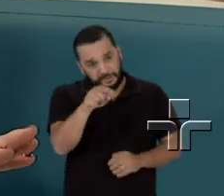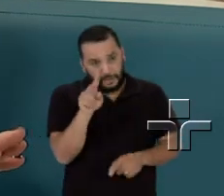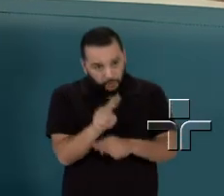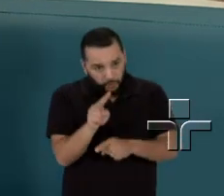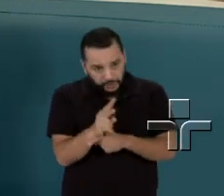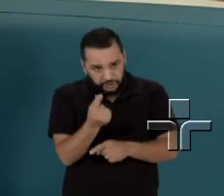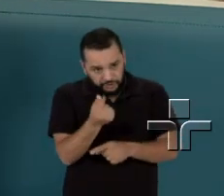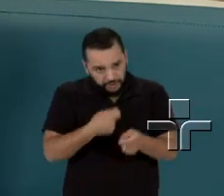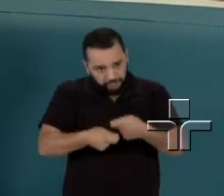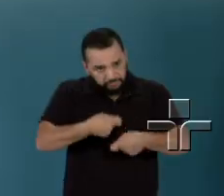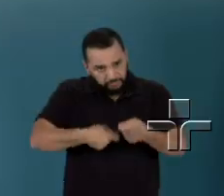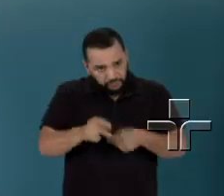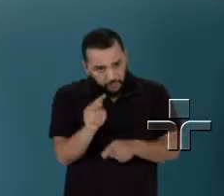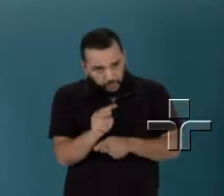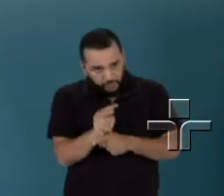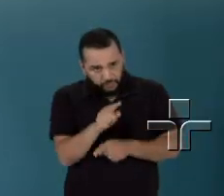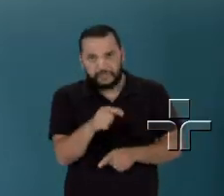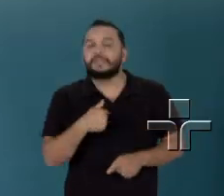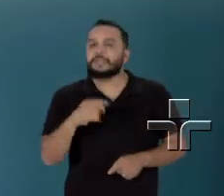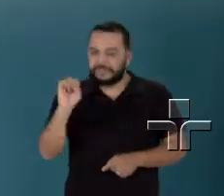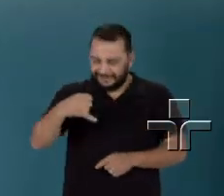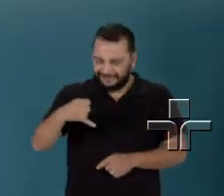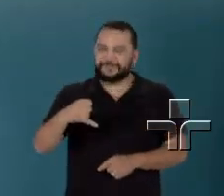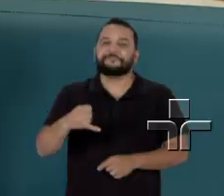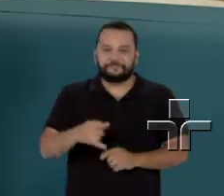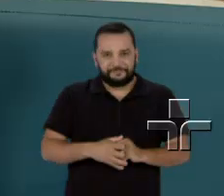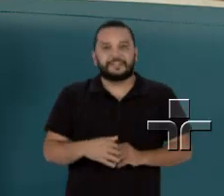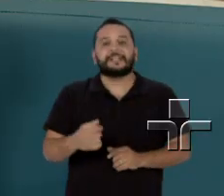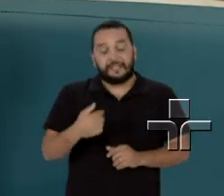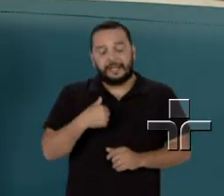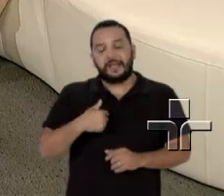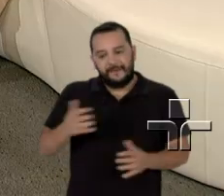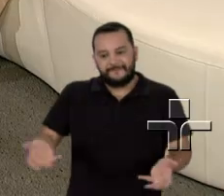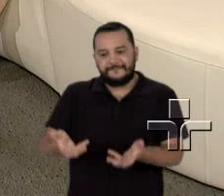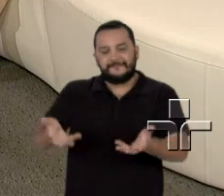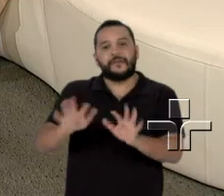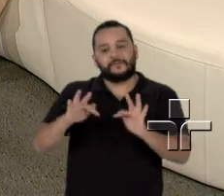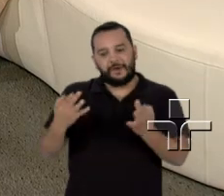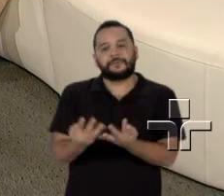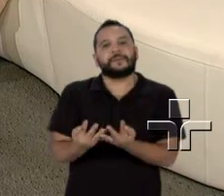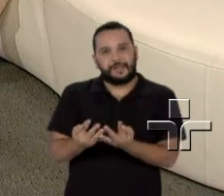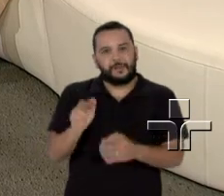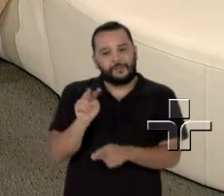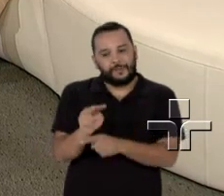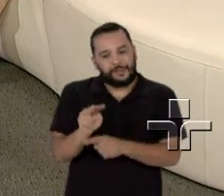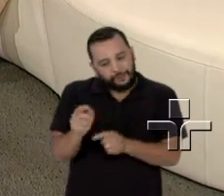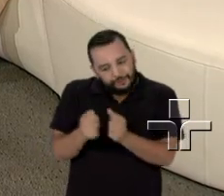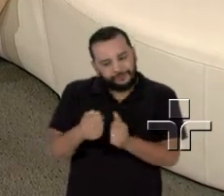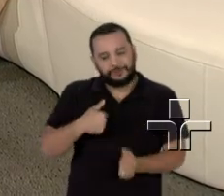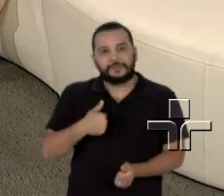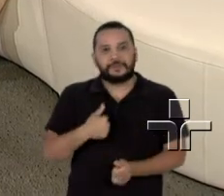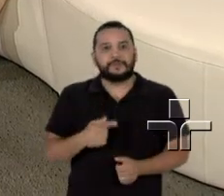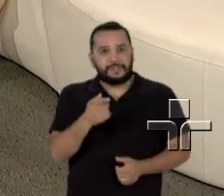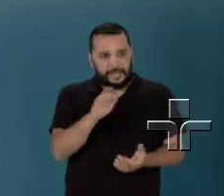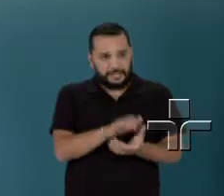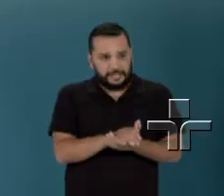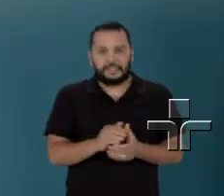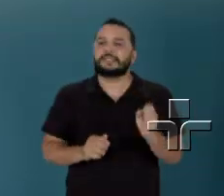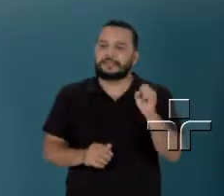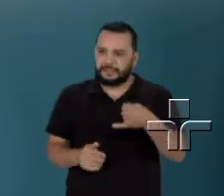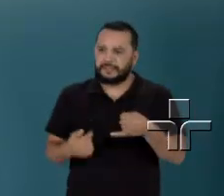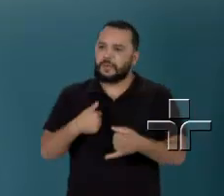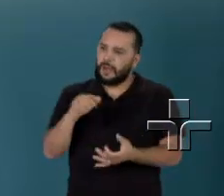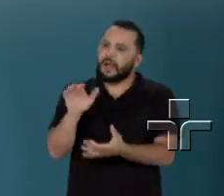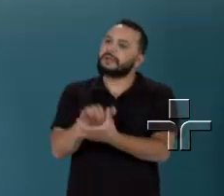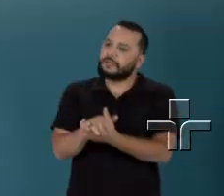cuida das finanças sou eu que cuido das finanças em gaza a família pra praia comigo é casada eu sou casada